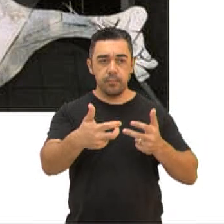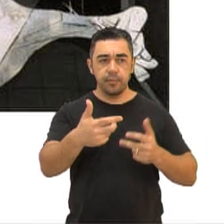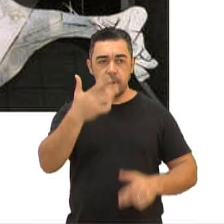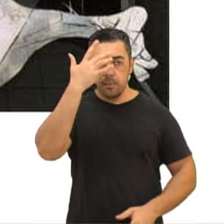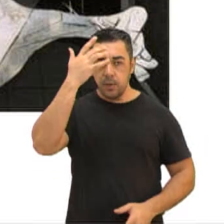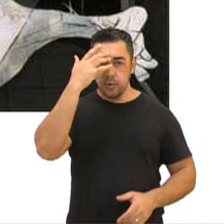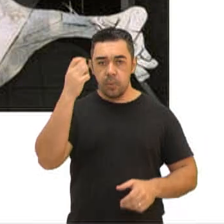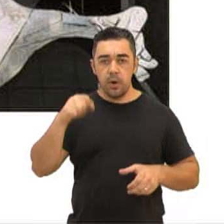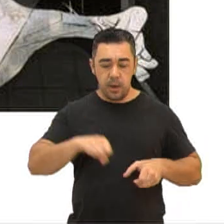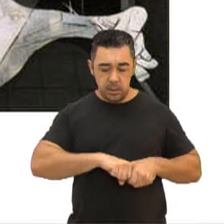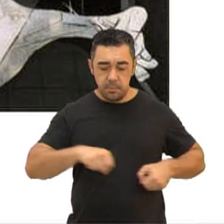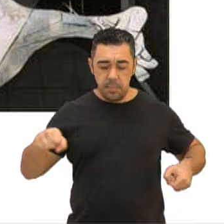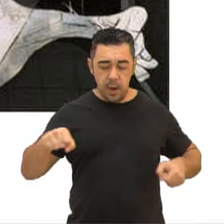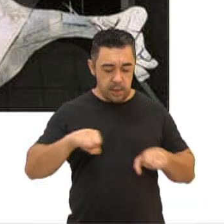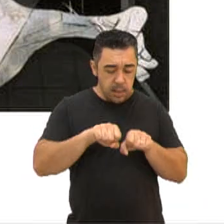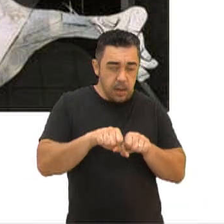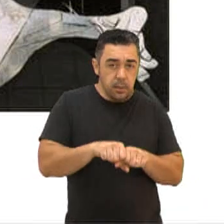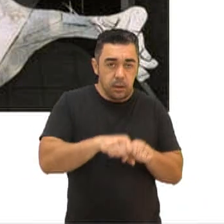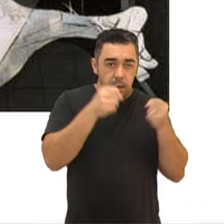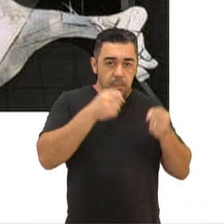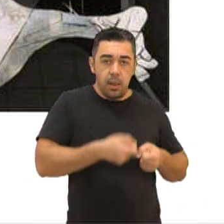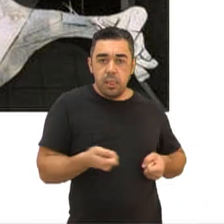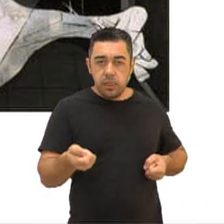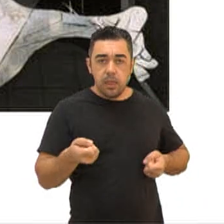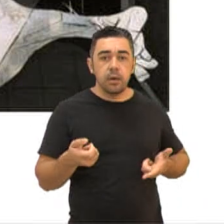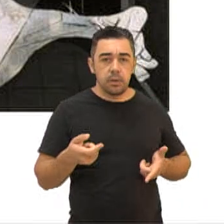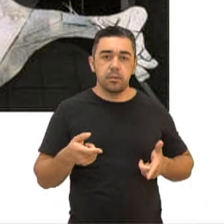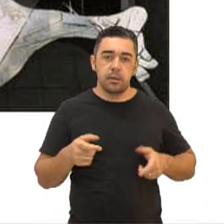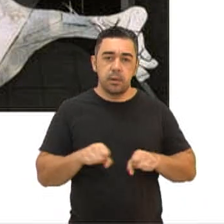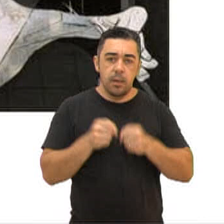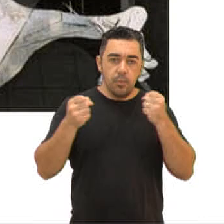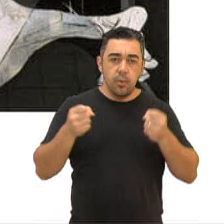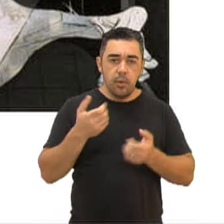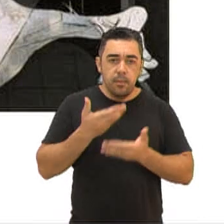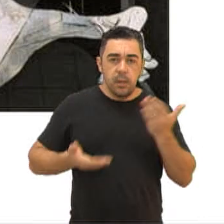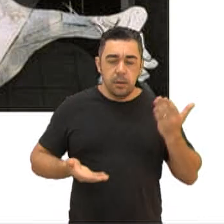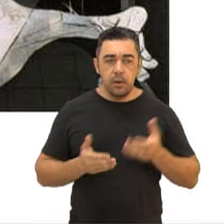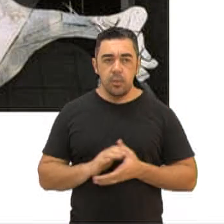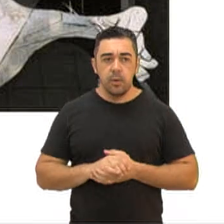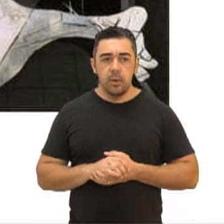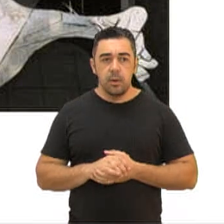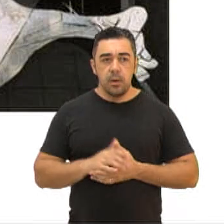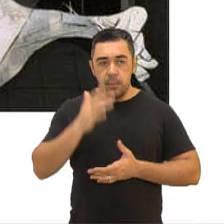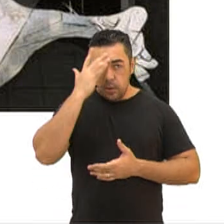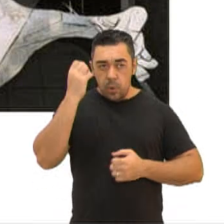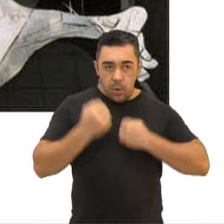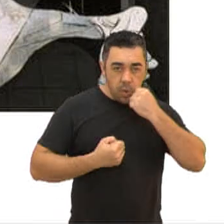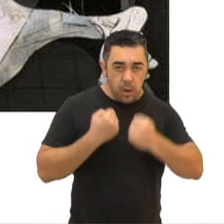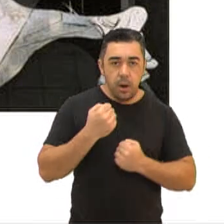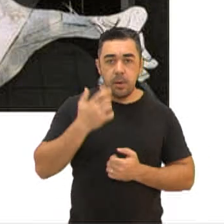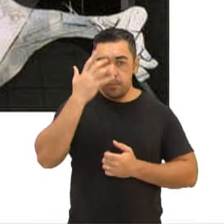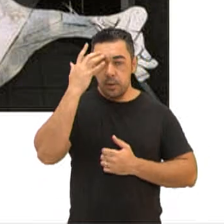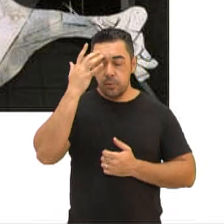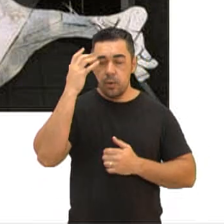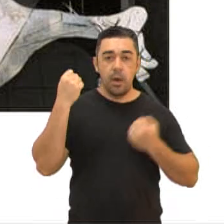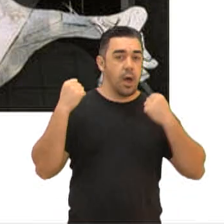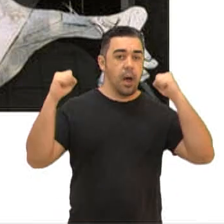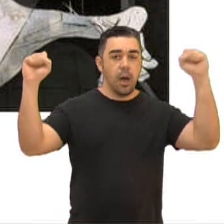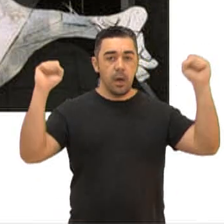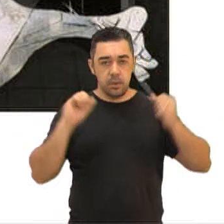espada quebrada, como se ela estivesse lutando na guerra também e acabou perdendo, gente correndo, gente em desespero.